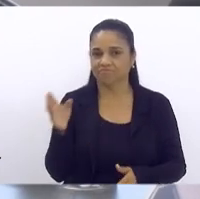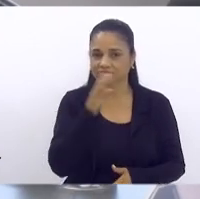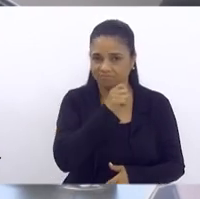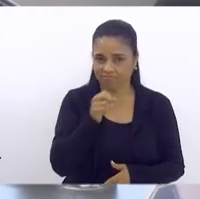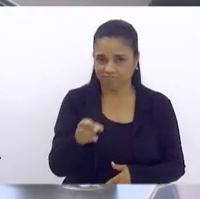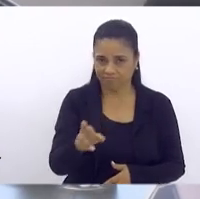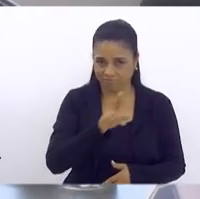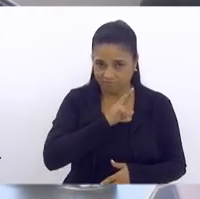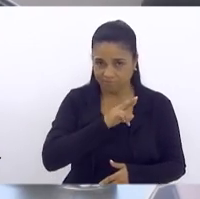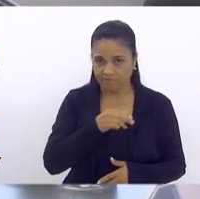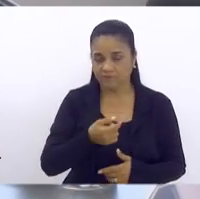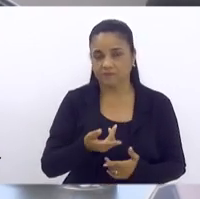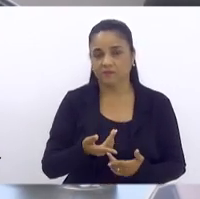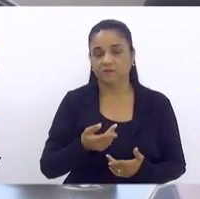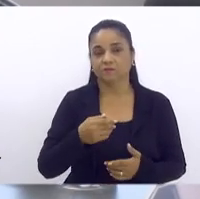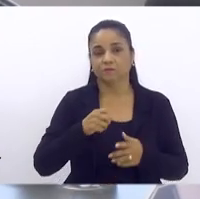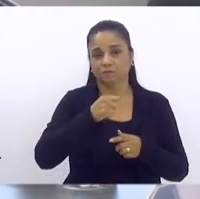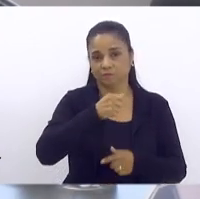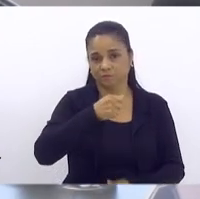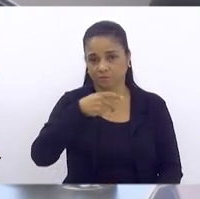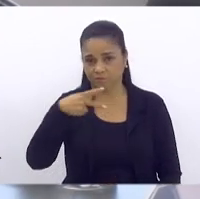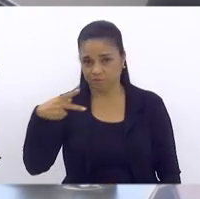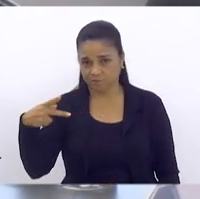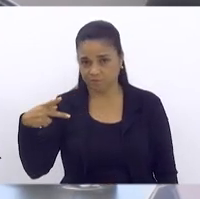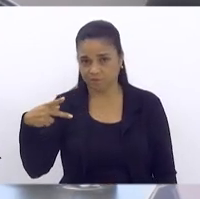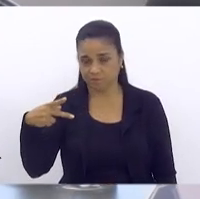Pela sua exposição e pelo aplicativo,